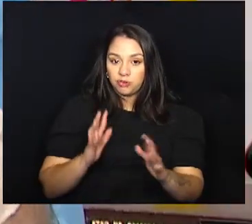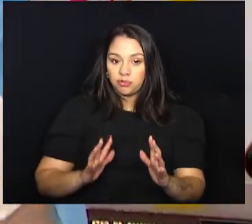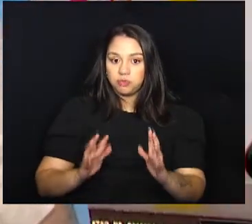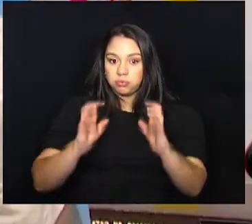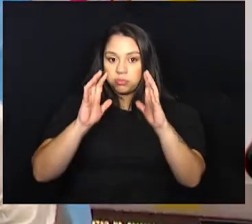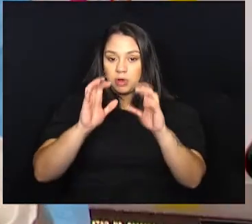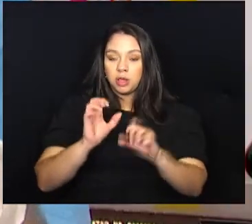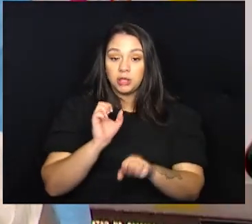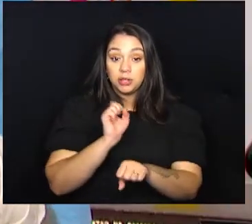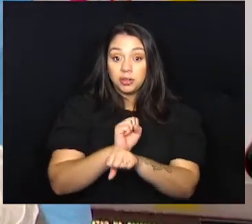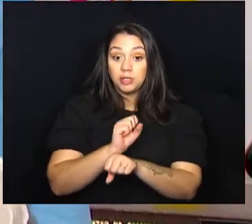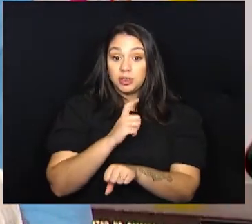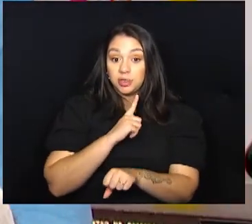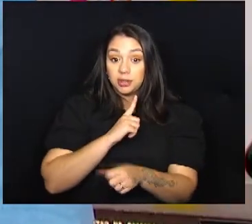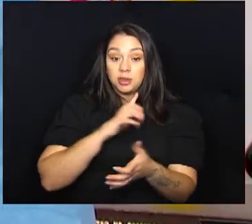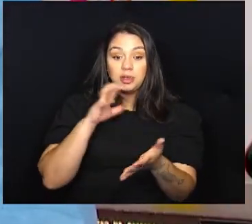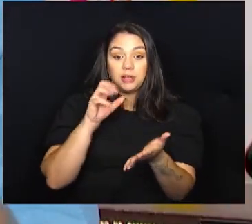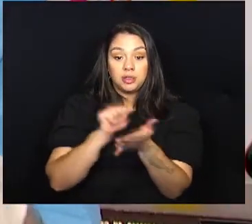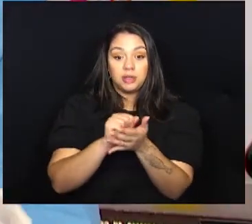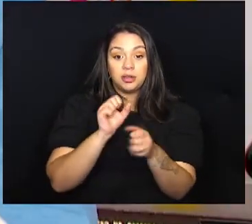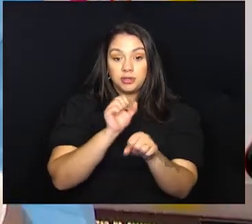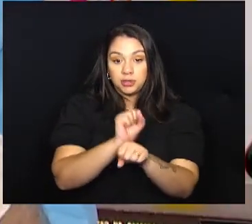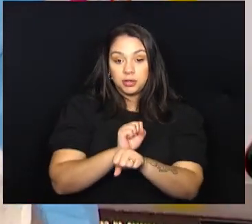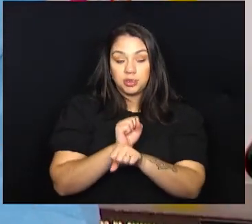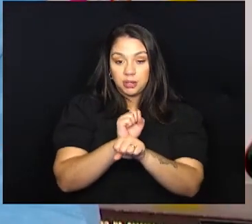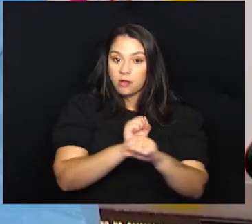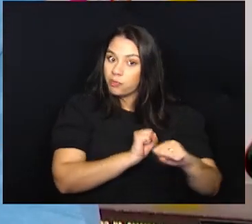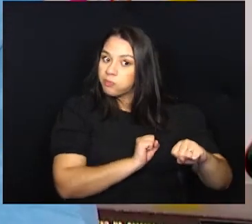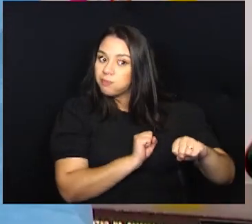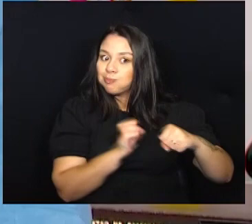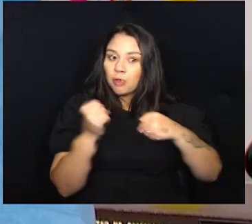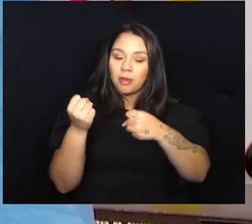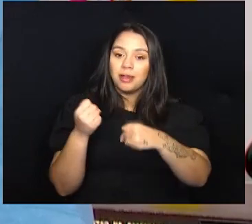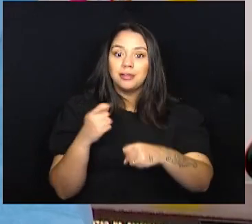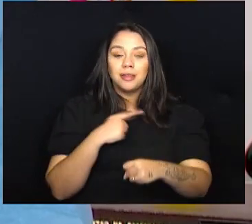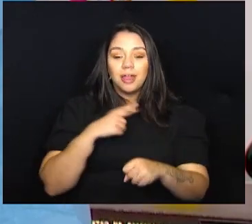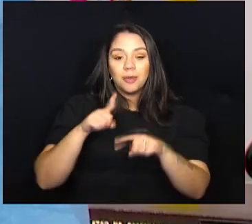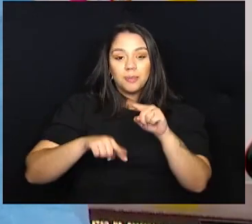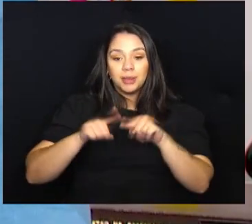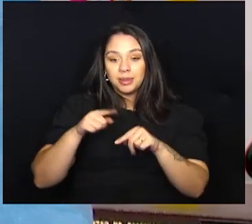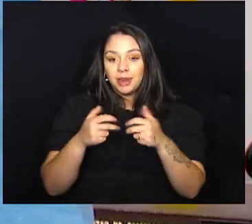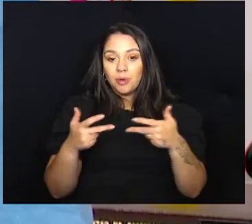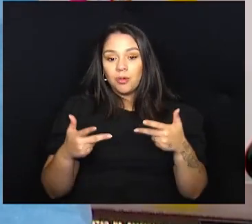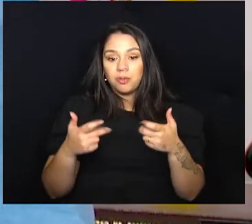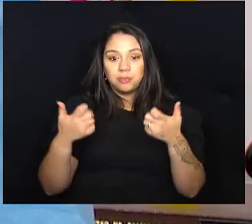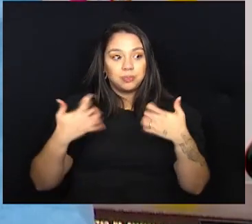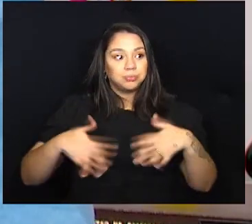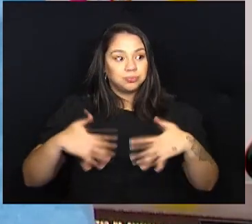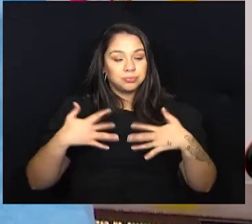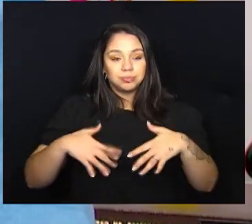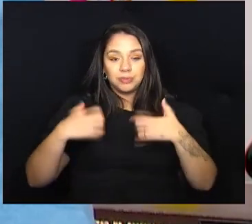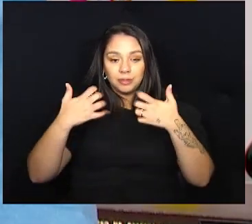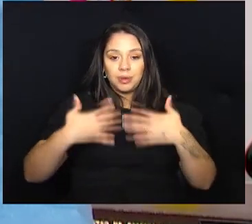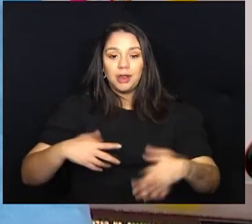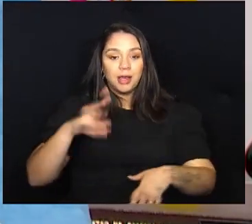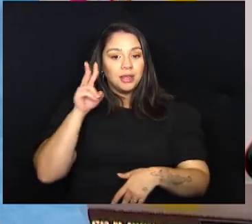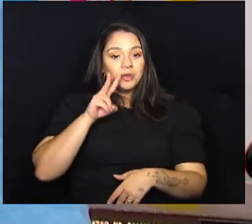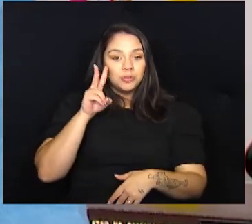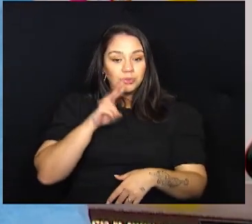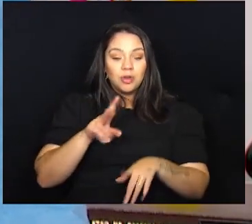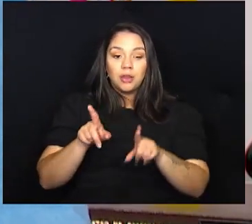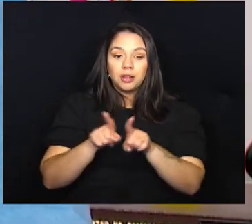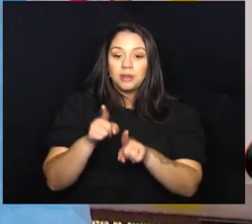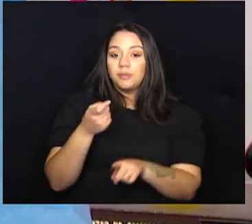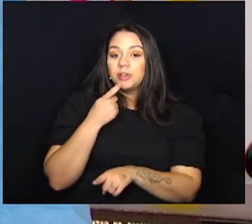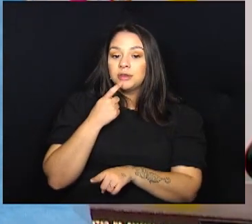de um levante de escravizados. Assim, é um material muito rico para tratar a história de Campinas, do estado e do